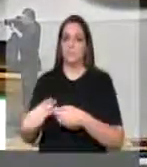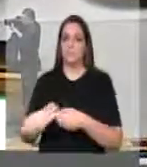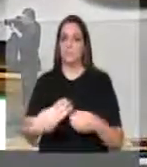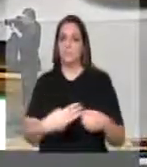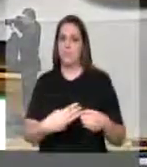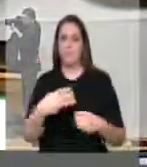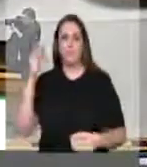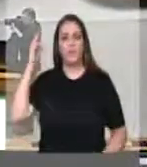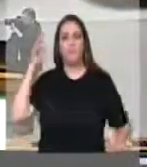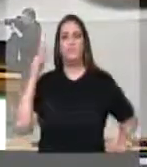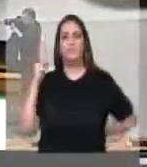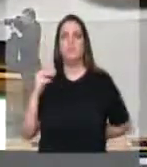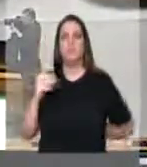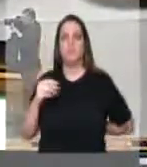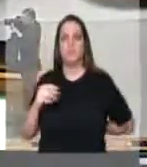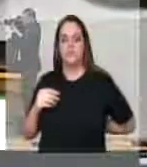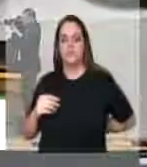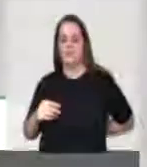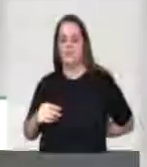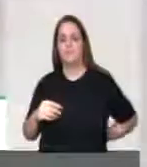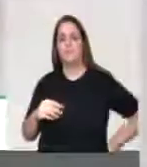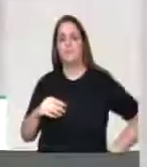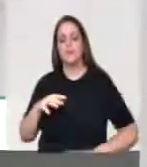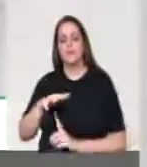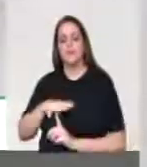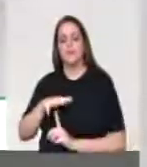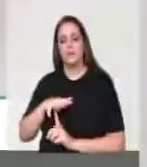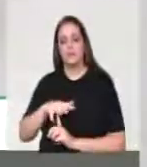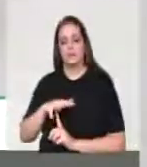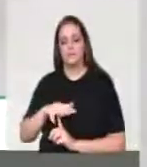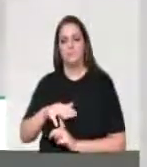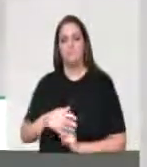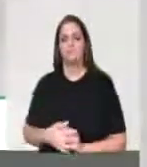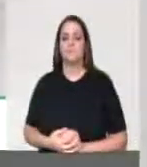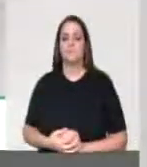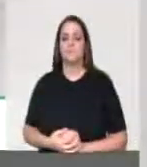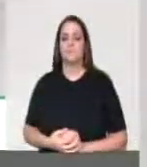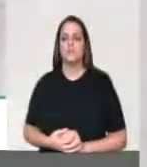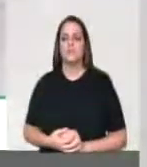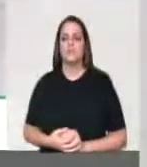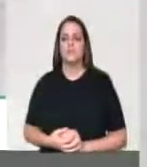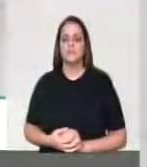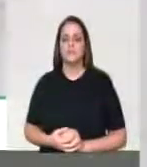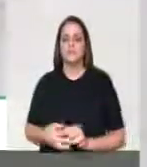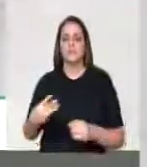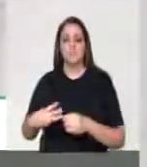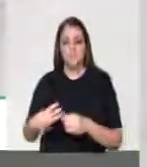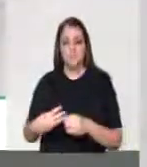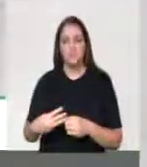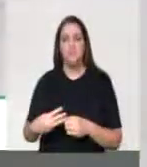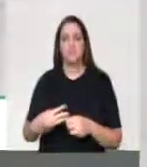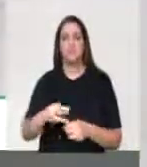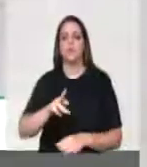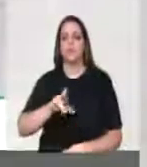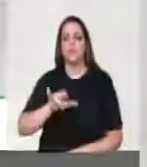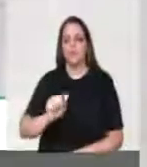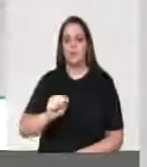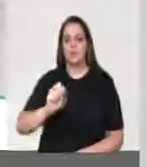aniversário, e quero cumprimentar aos municípios e à população. O município de Rio